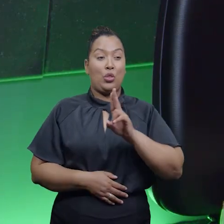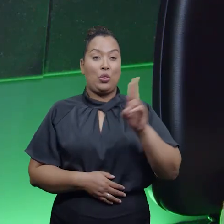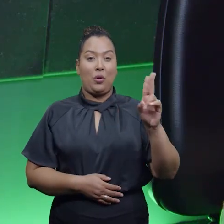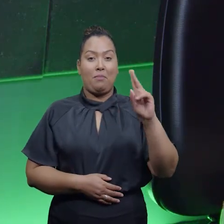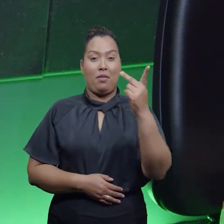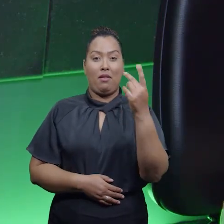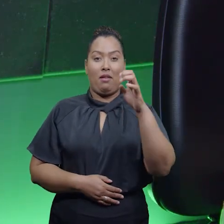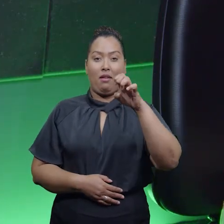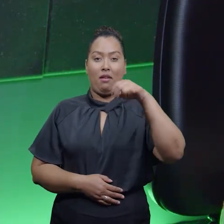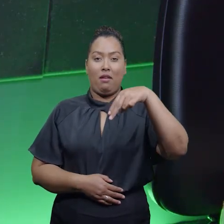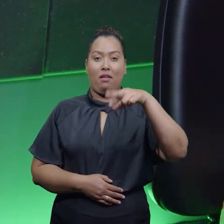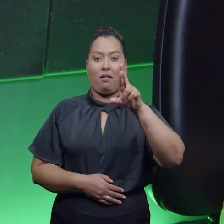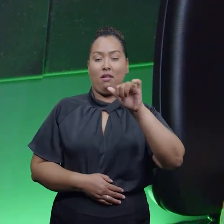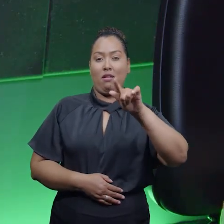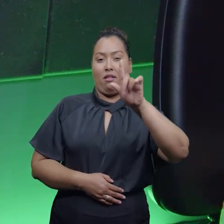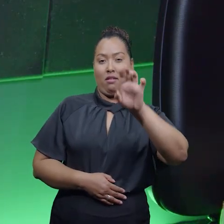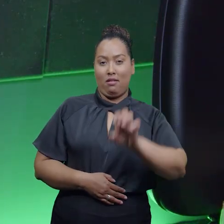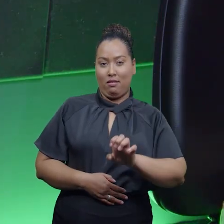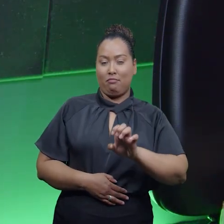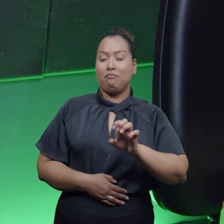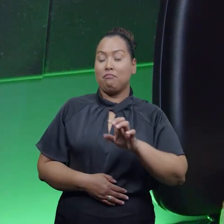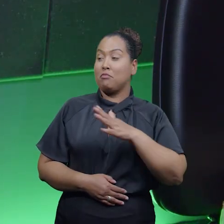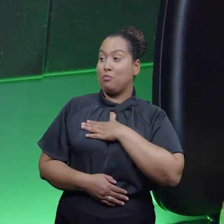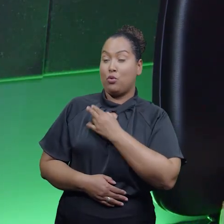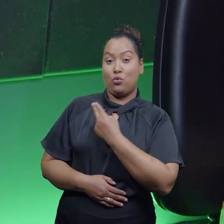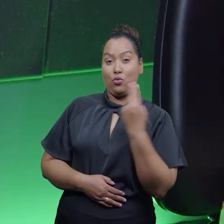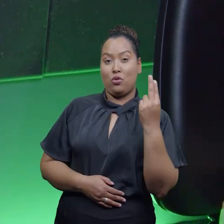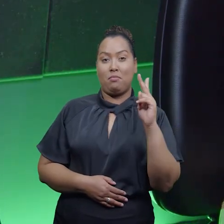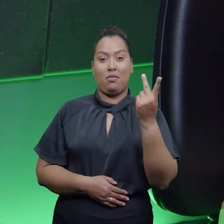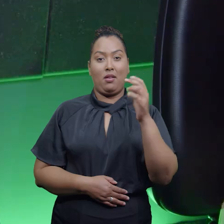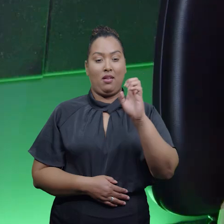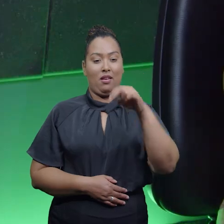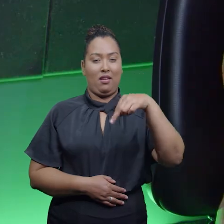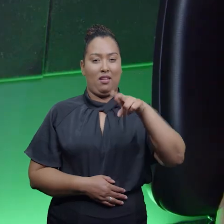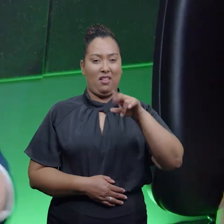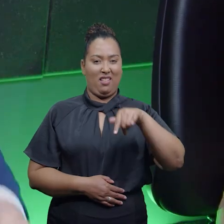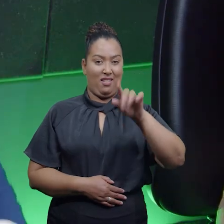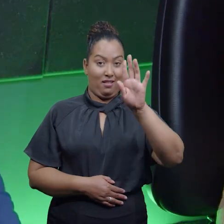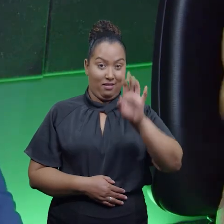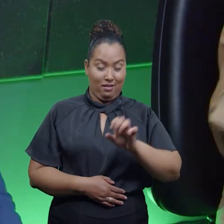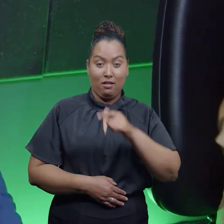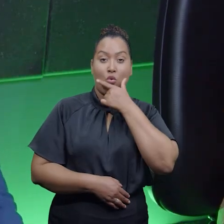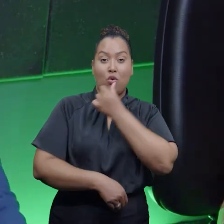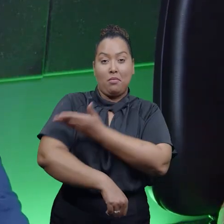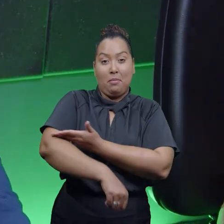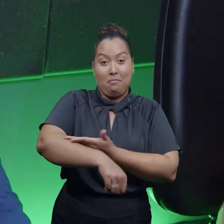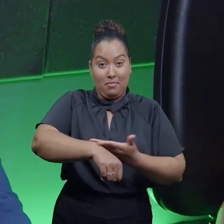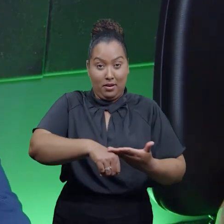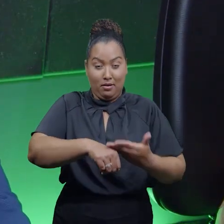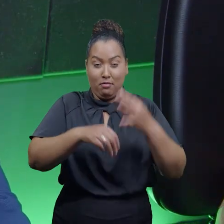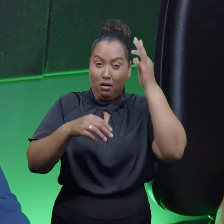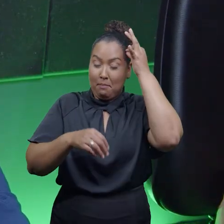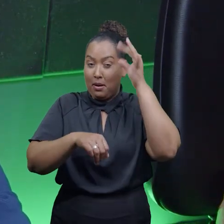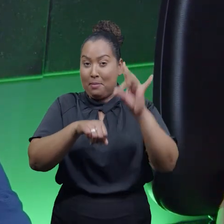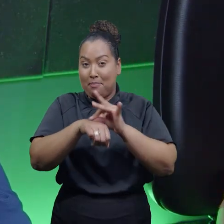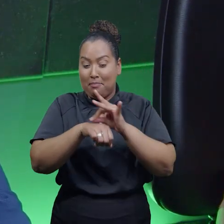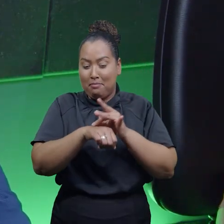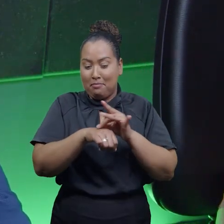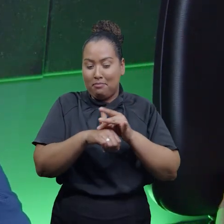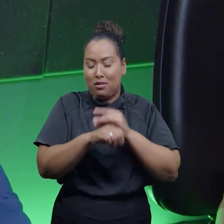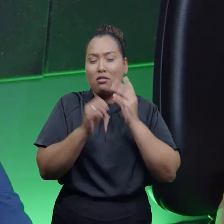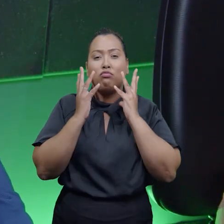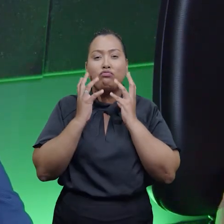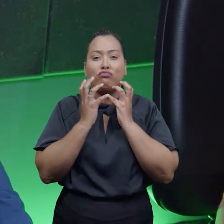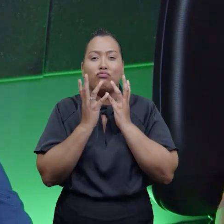favor. Olá, é um prazer estar aqui. Meu nome é Henrique Pandim, eu sou um homem branco, cabelos pretos,